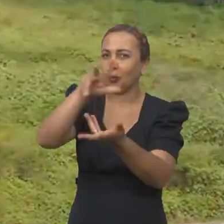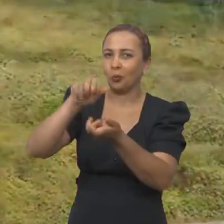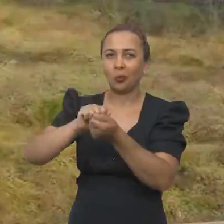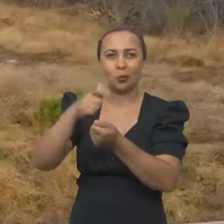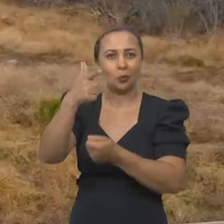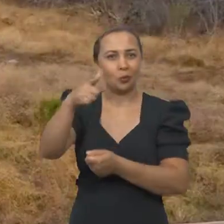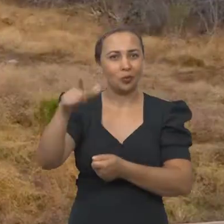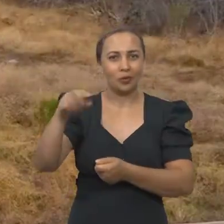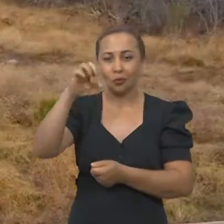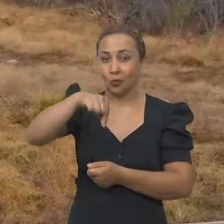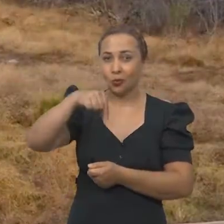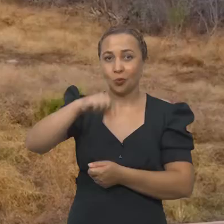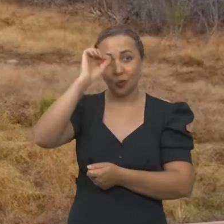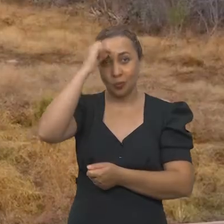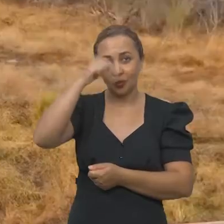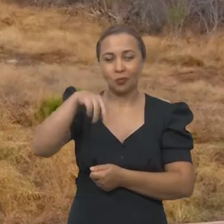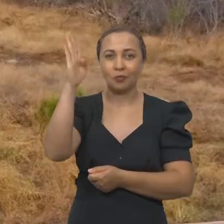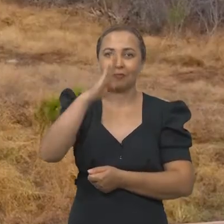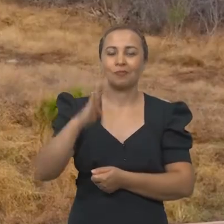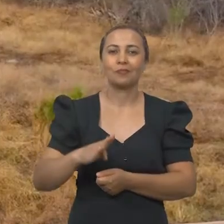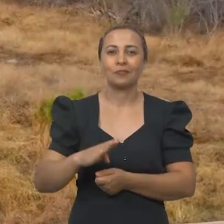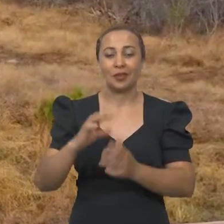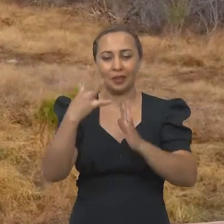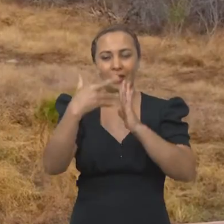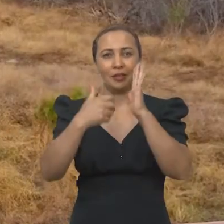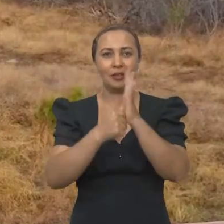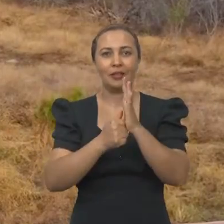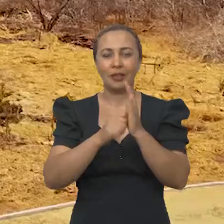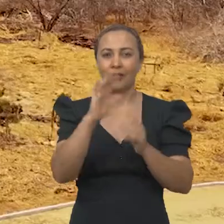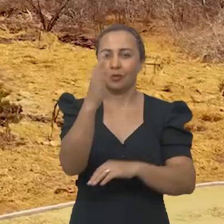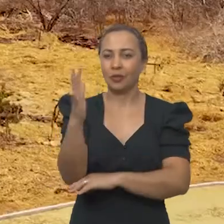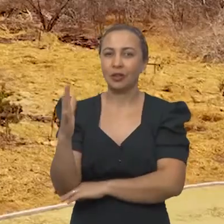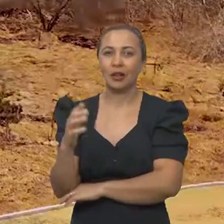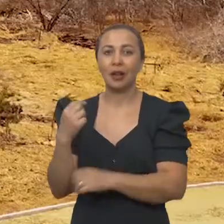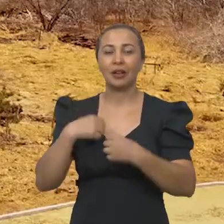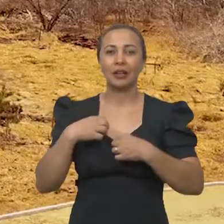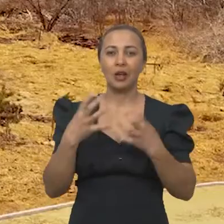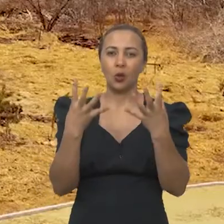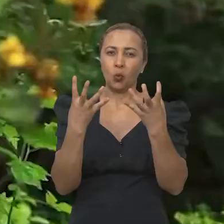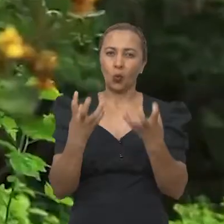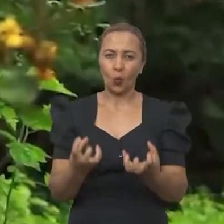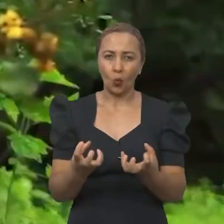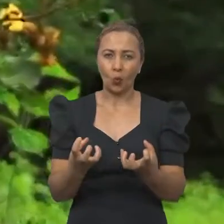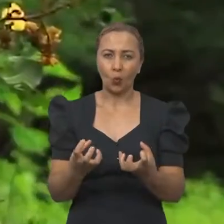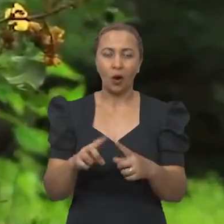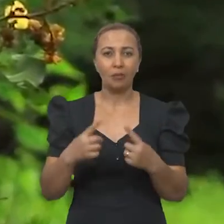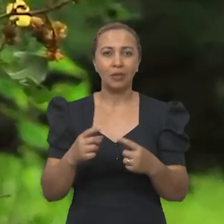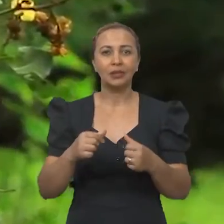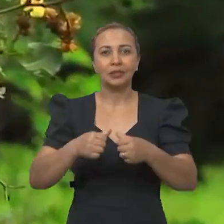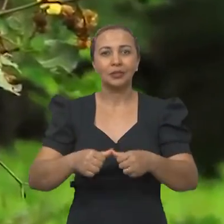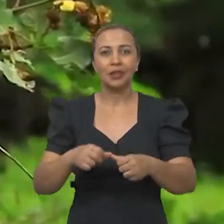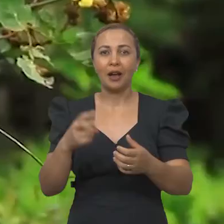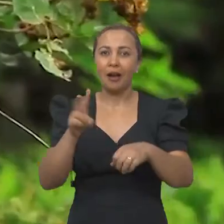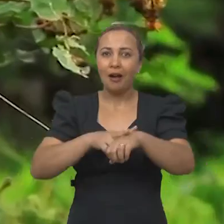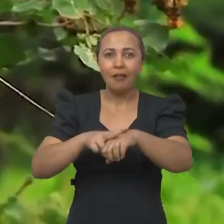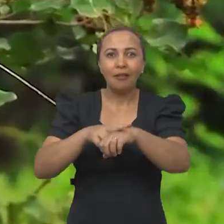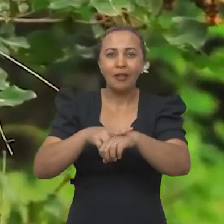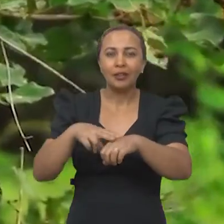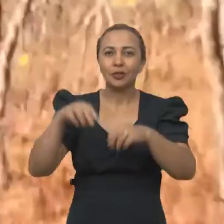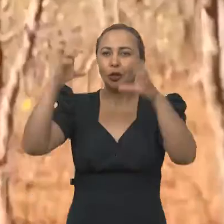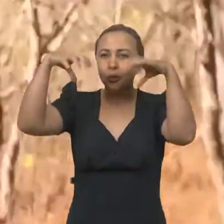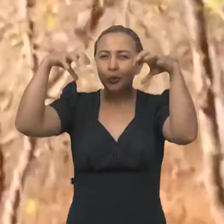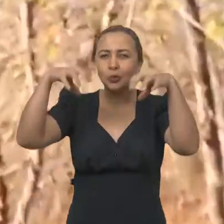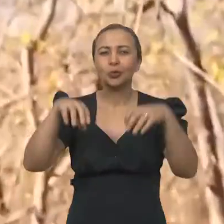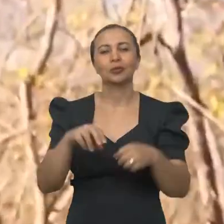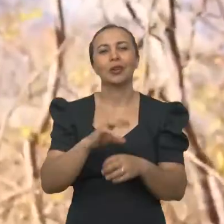outra parte do mundo. Uma das principais características da sua vegetação é que ela é seca, mas fica verde ao menor sinal de